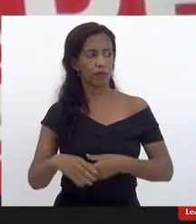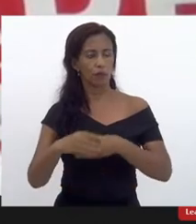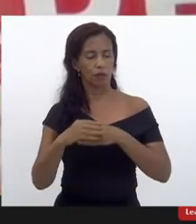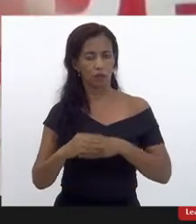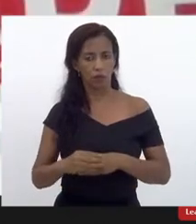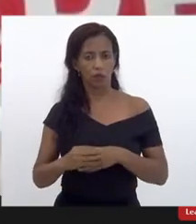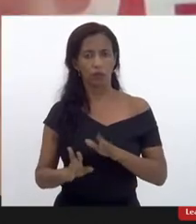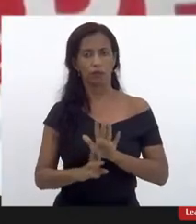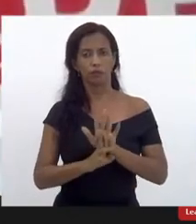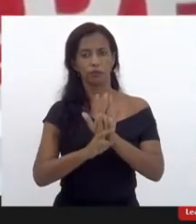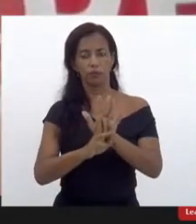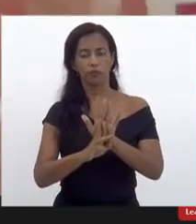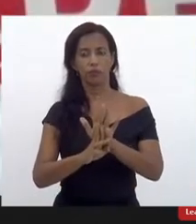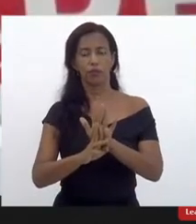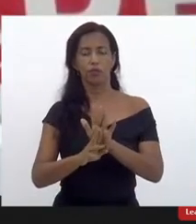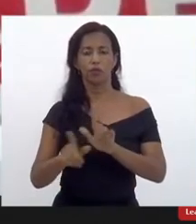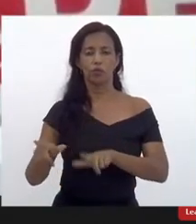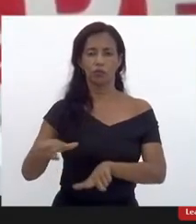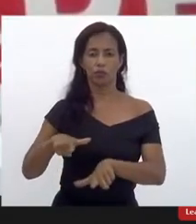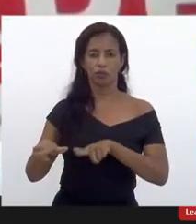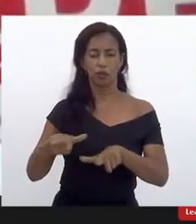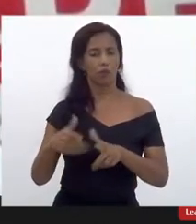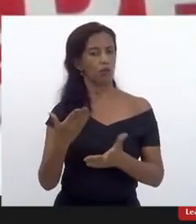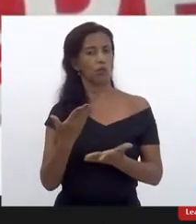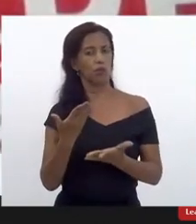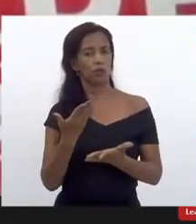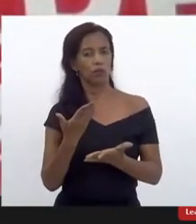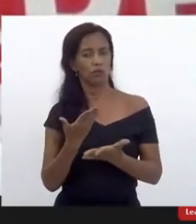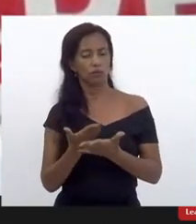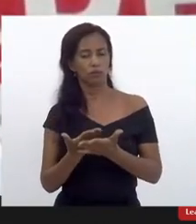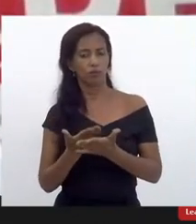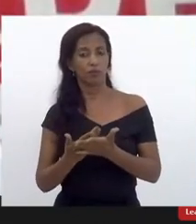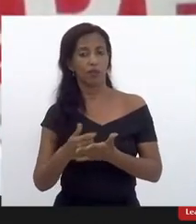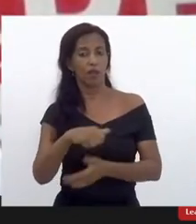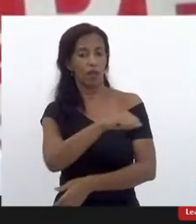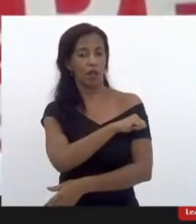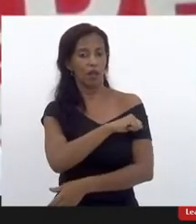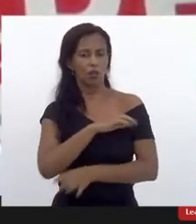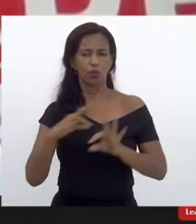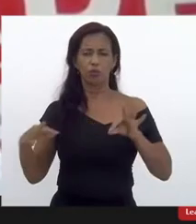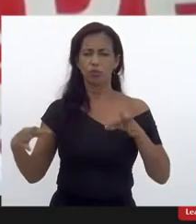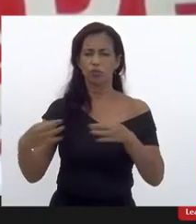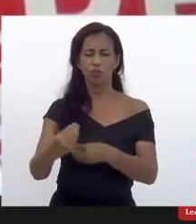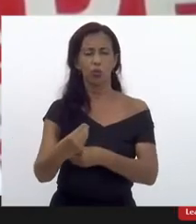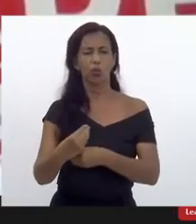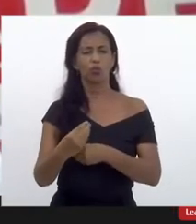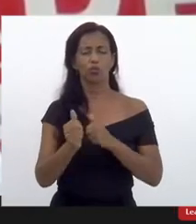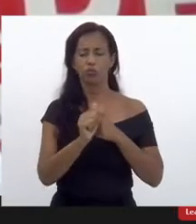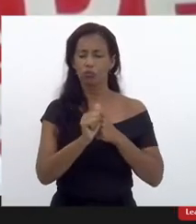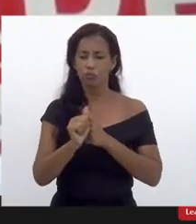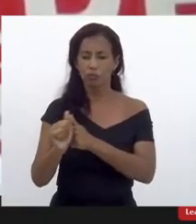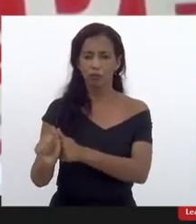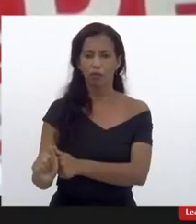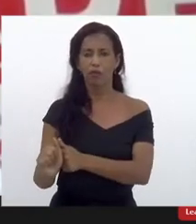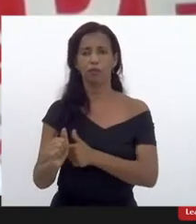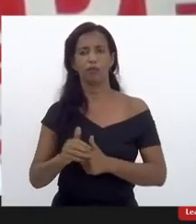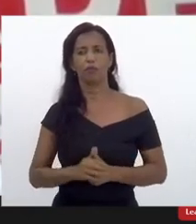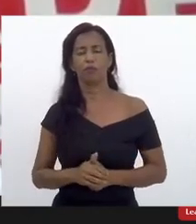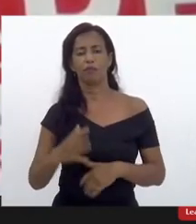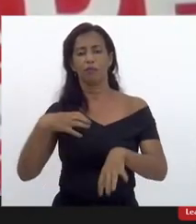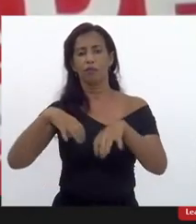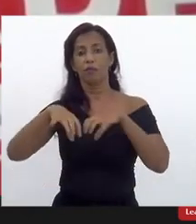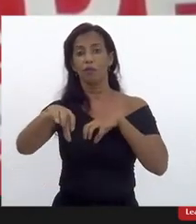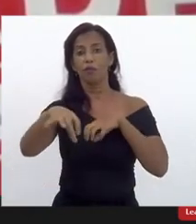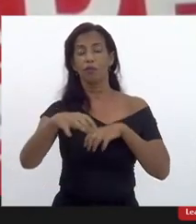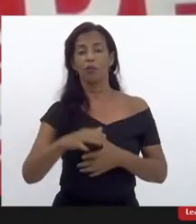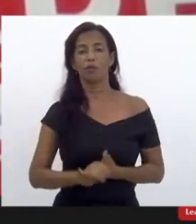cumprimentar os representantes, servidores, estudantes, né, e toda a comunidade acadêmica da FATEC que nos acompanha